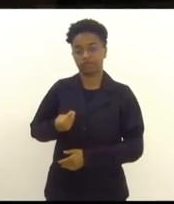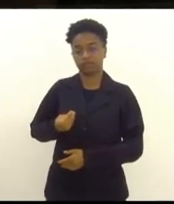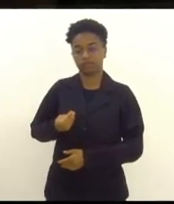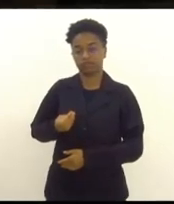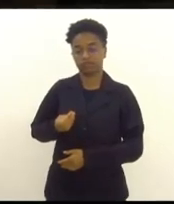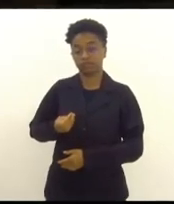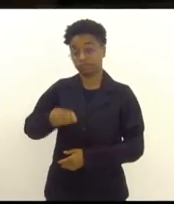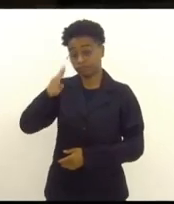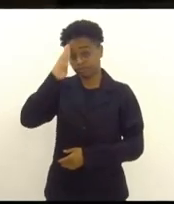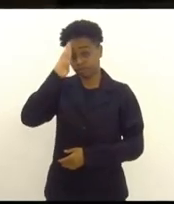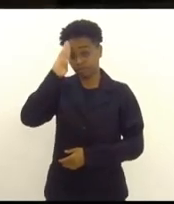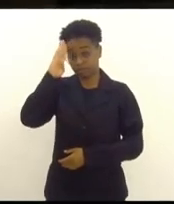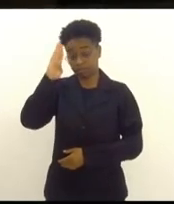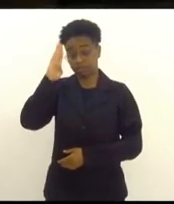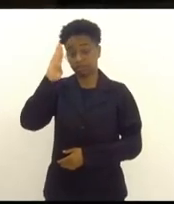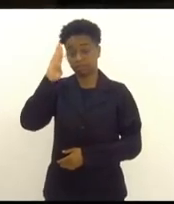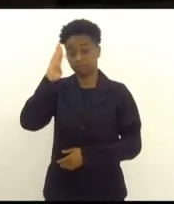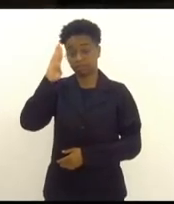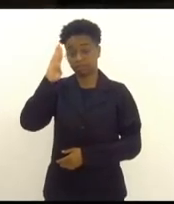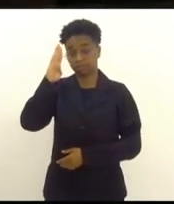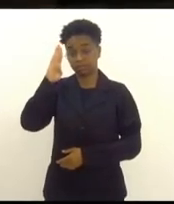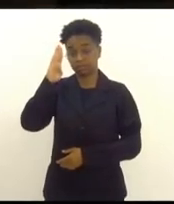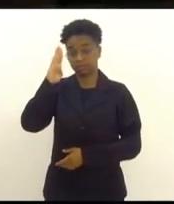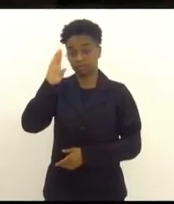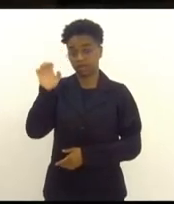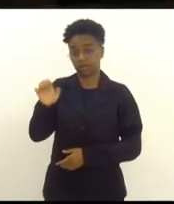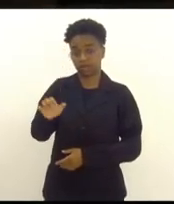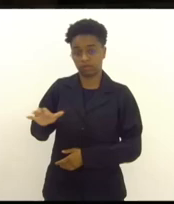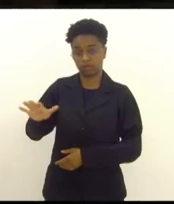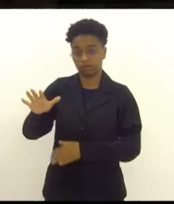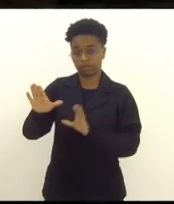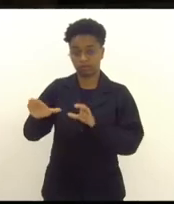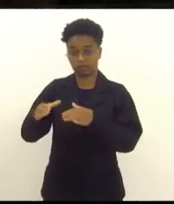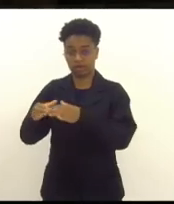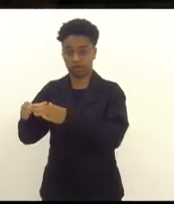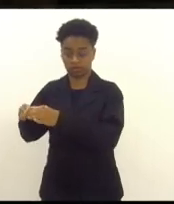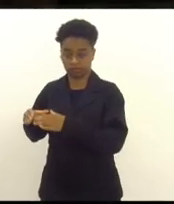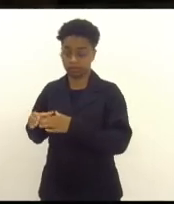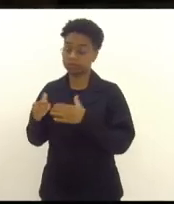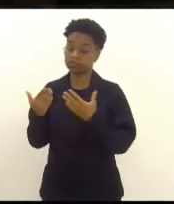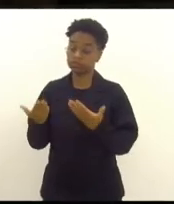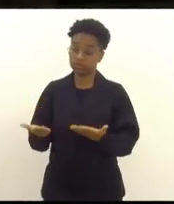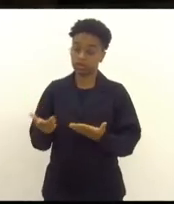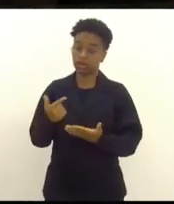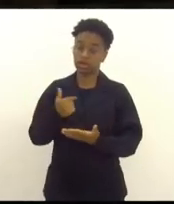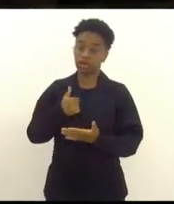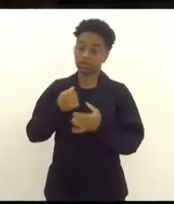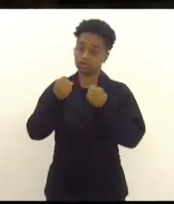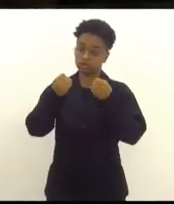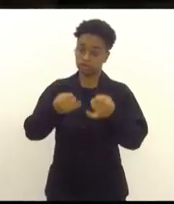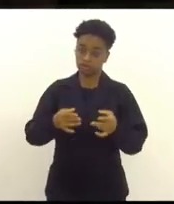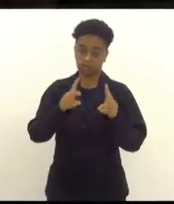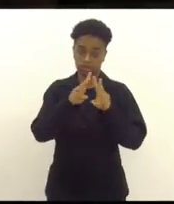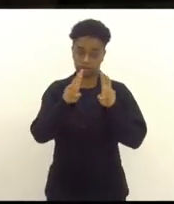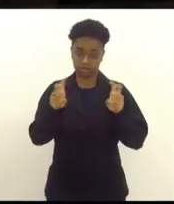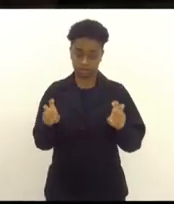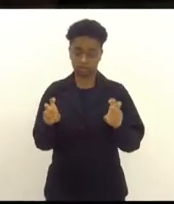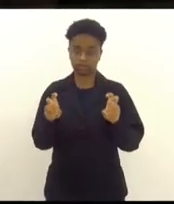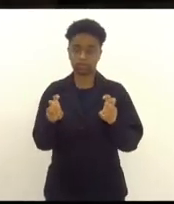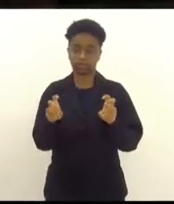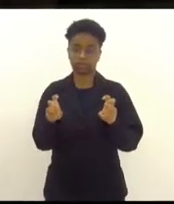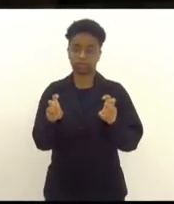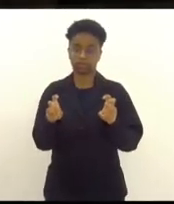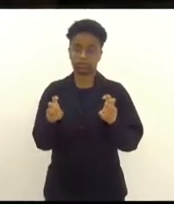principalmente nas nossas comunidades então tô chamando a atenção para esse sistema e